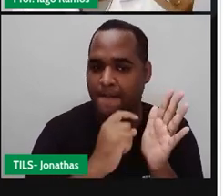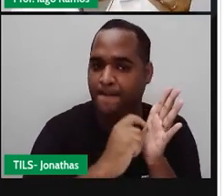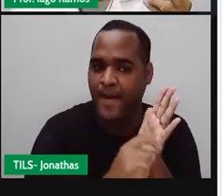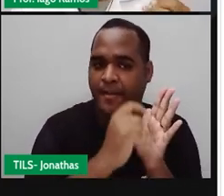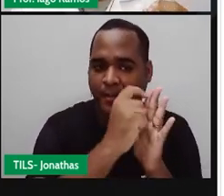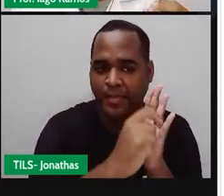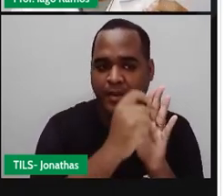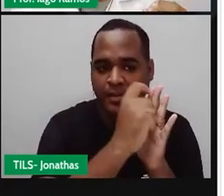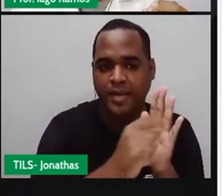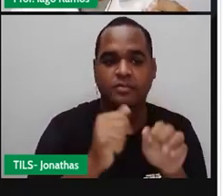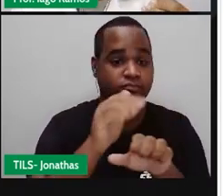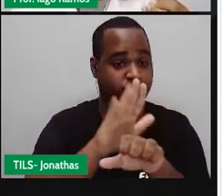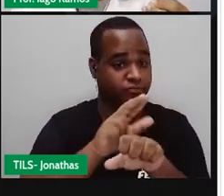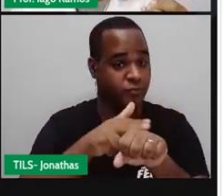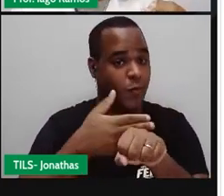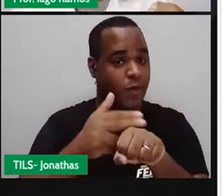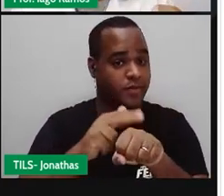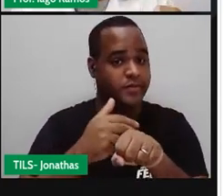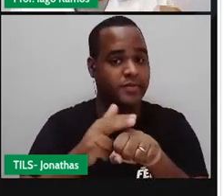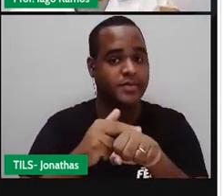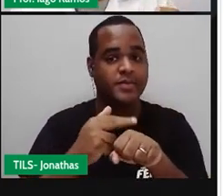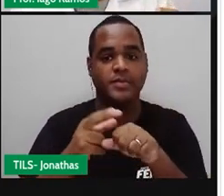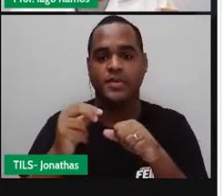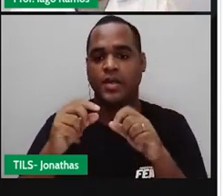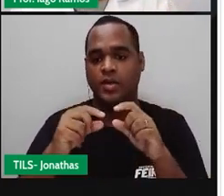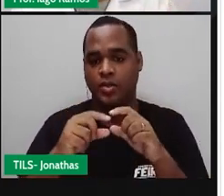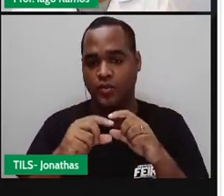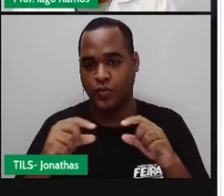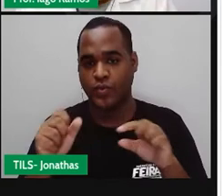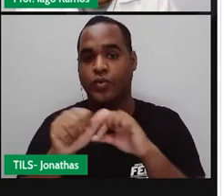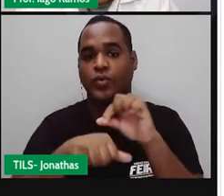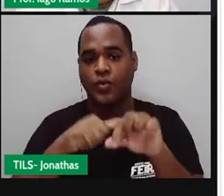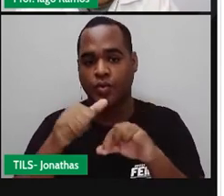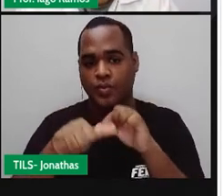então a gente pegou uma barra